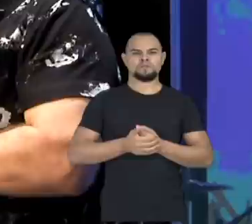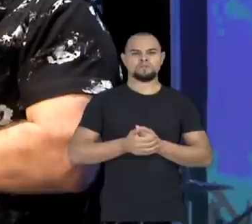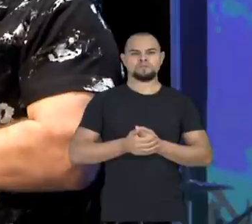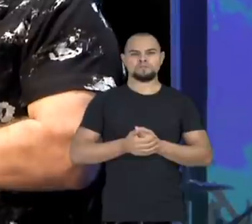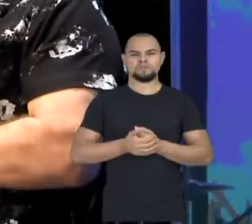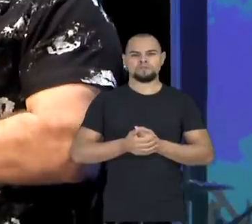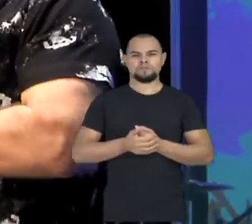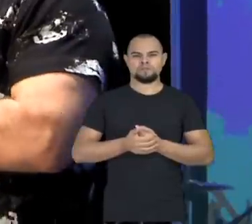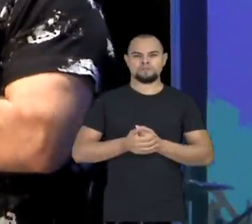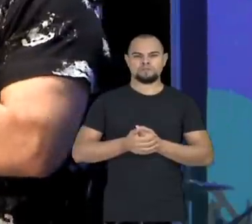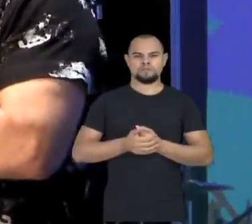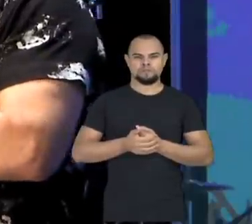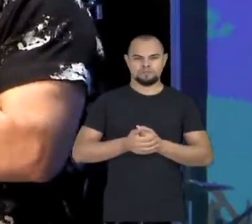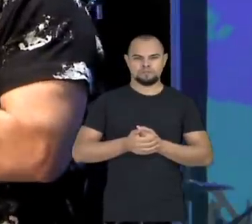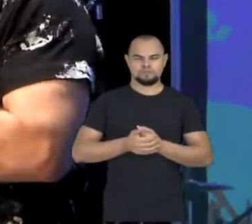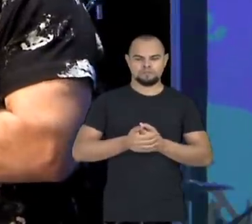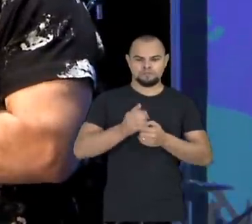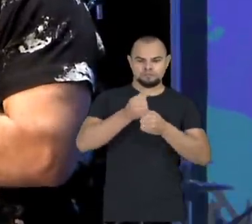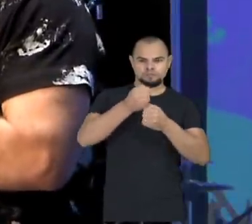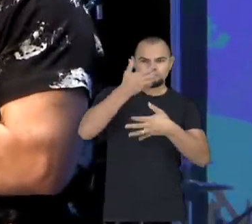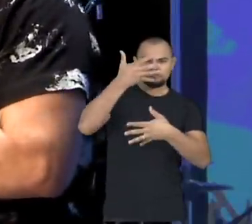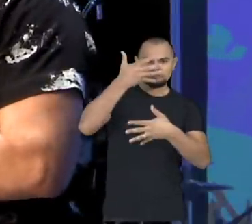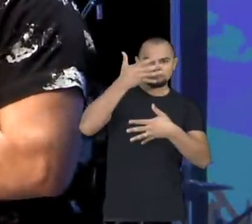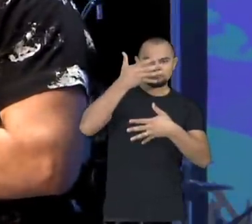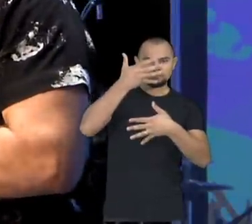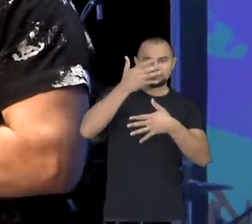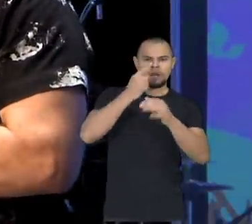Não sei se o chat está desativado, gente, aqui.